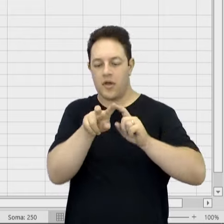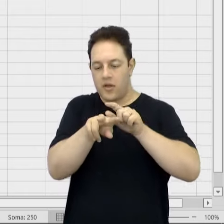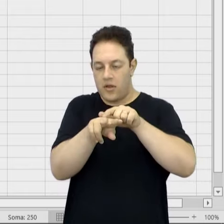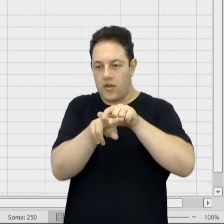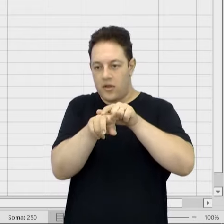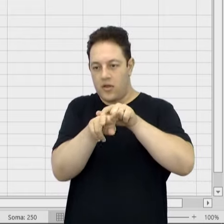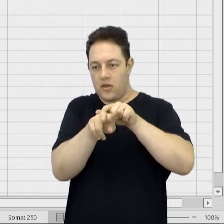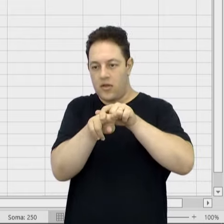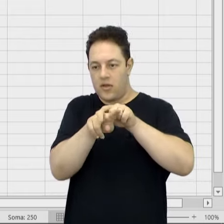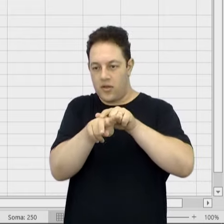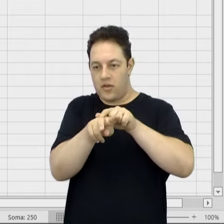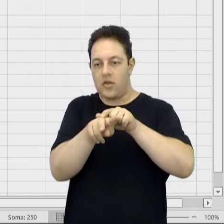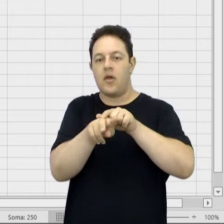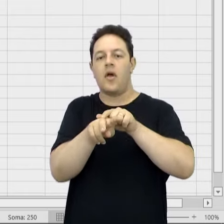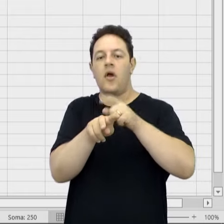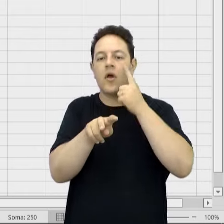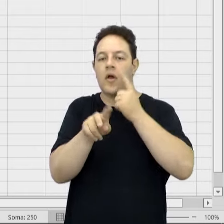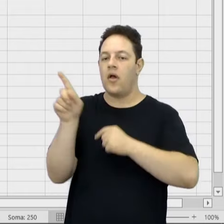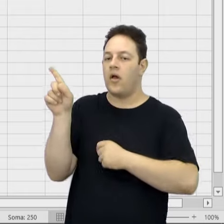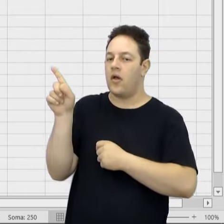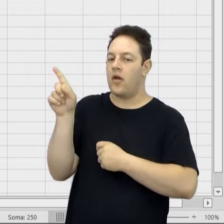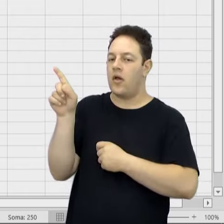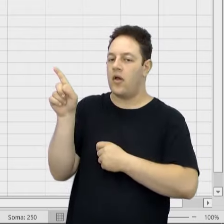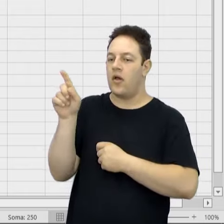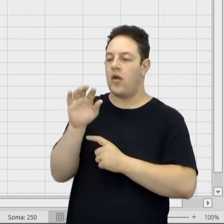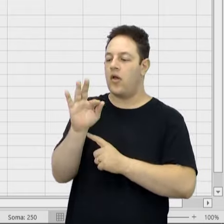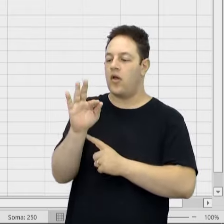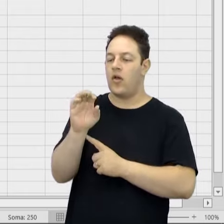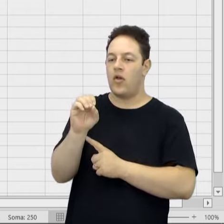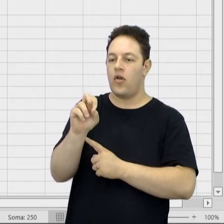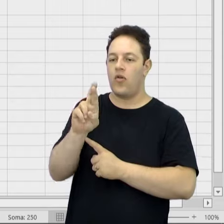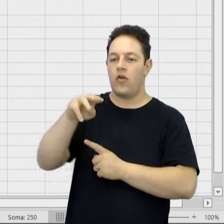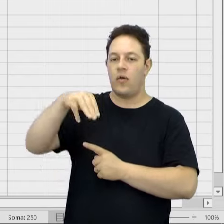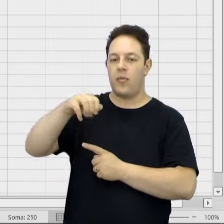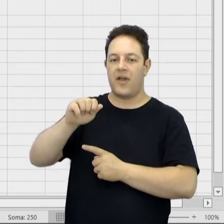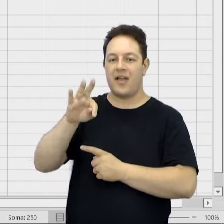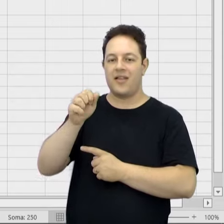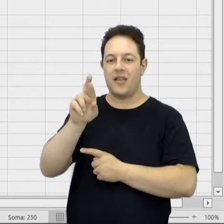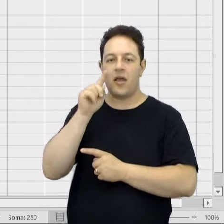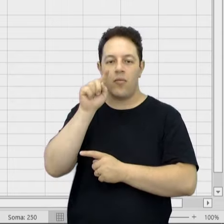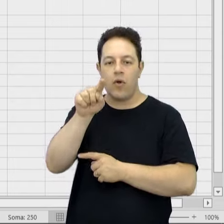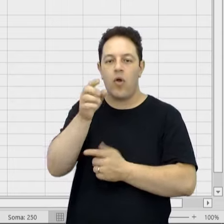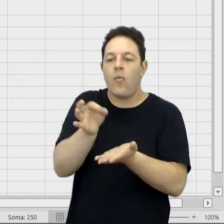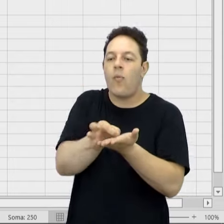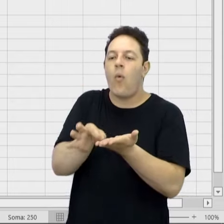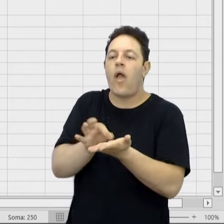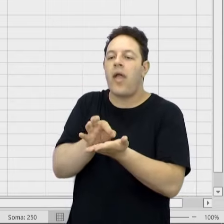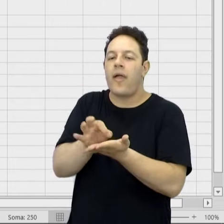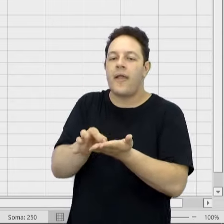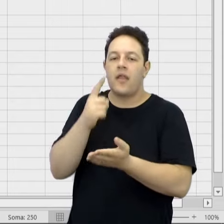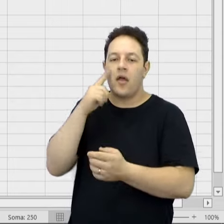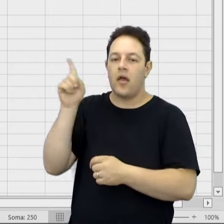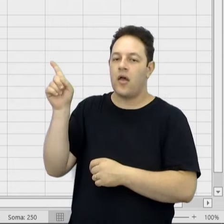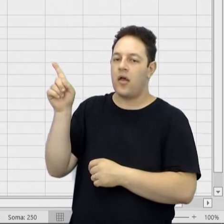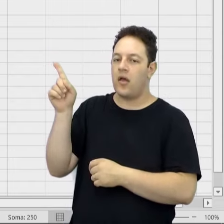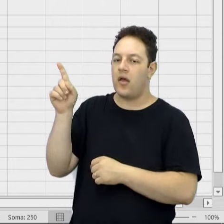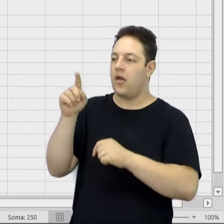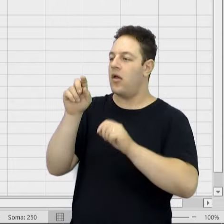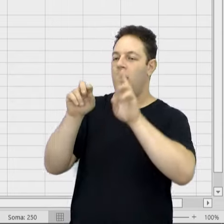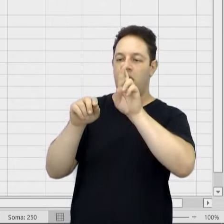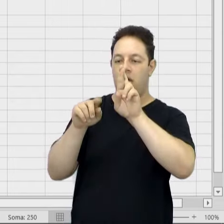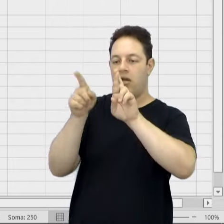botão direito, formatar cédula. E vou colocar moeda. Vai me aparecer o R,